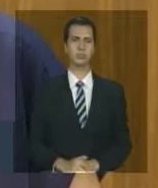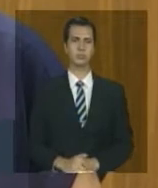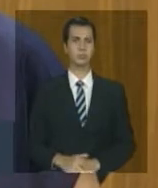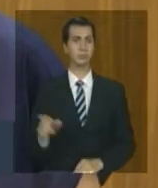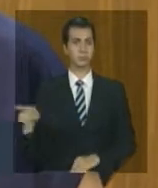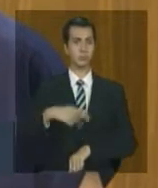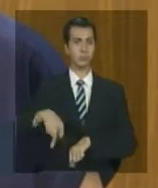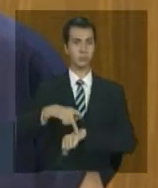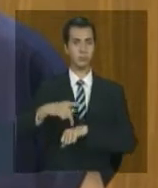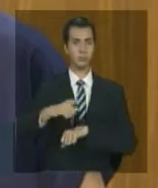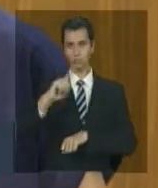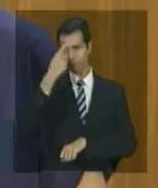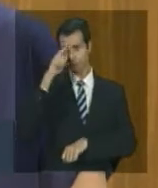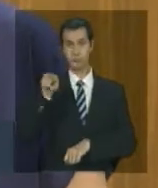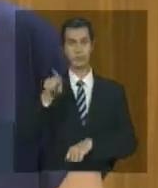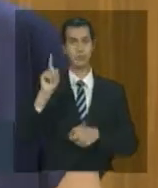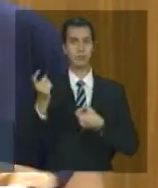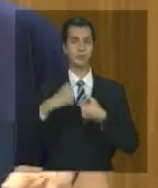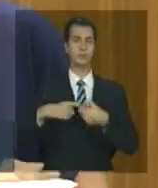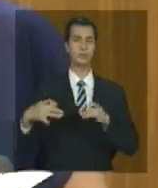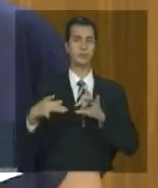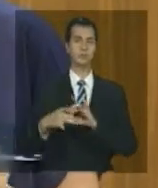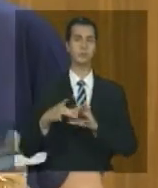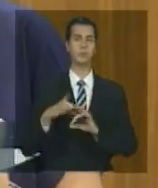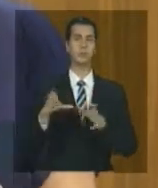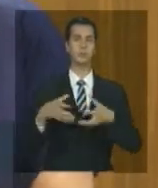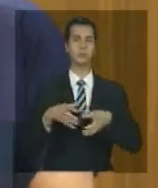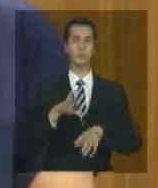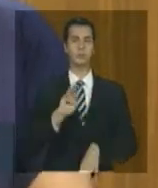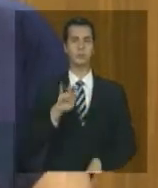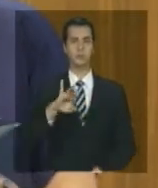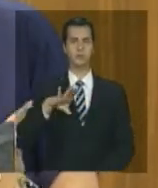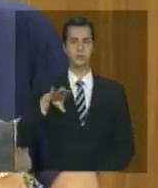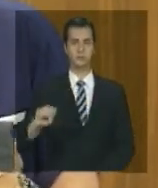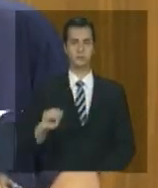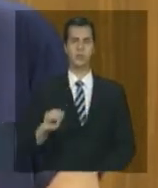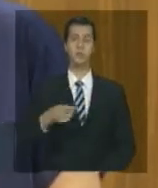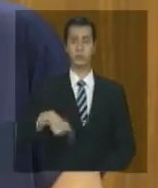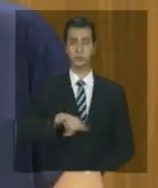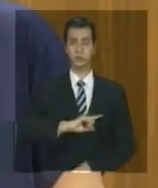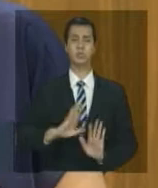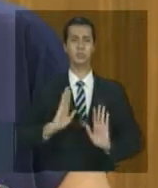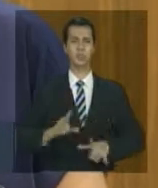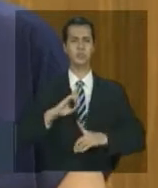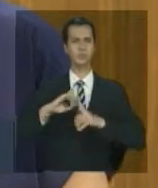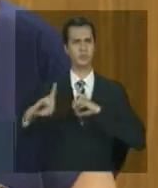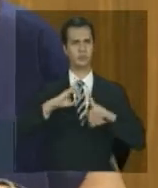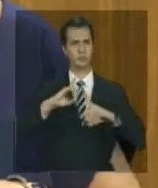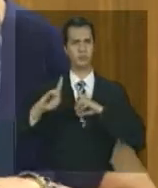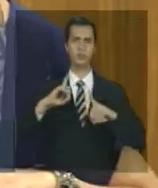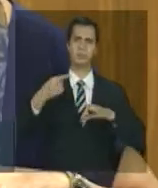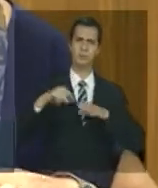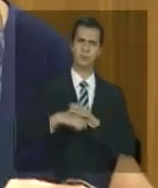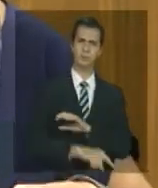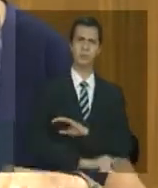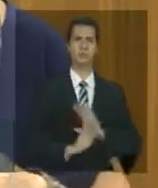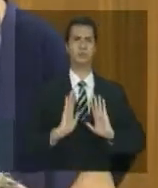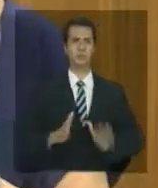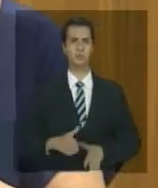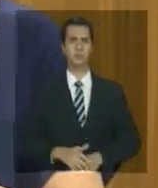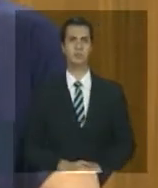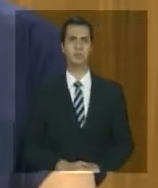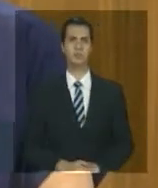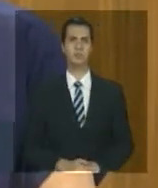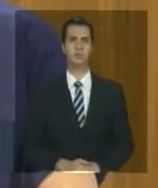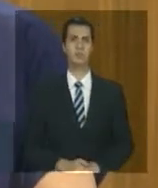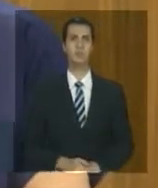país membro do BRICS. E nós já aprofundamos bastante a discussão com as